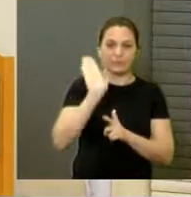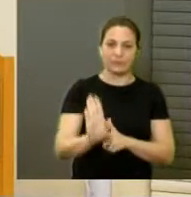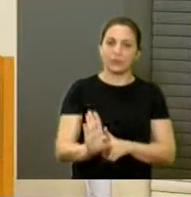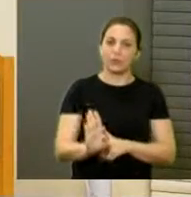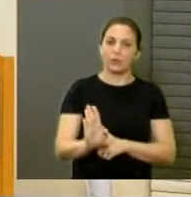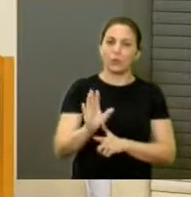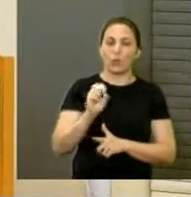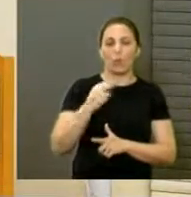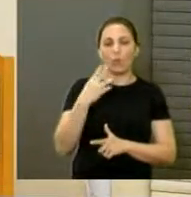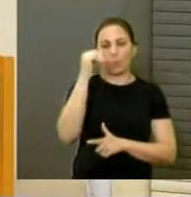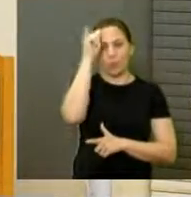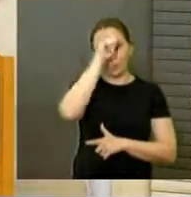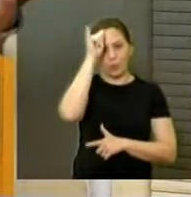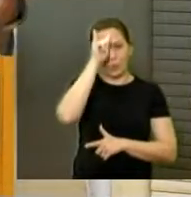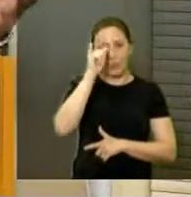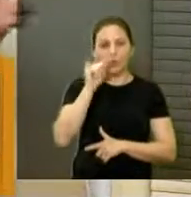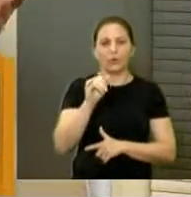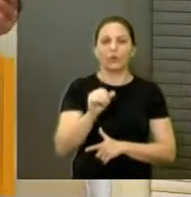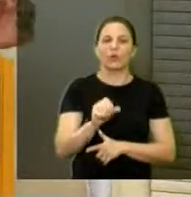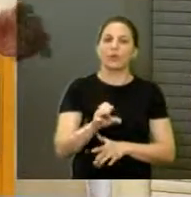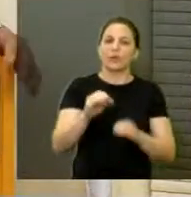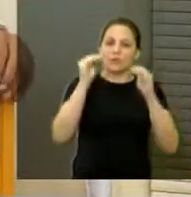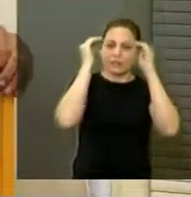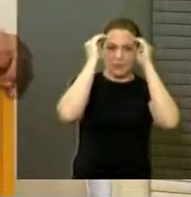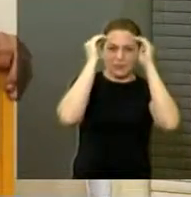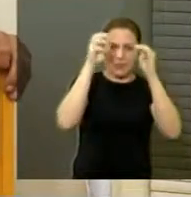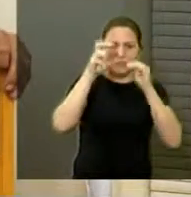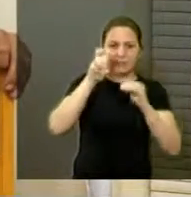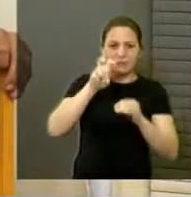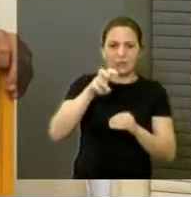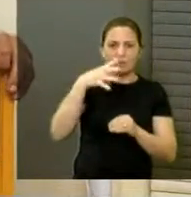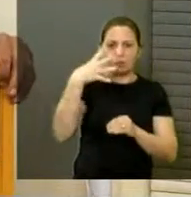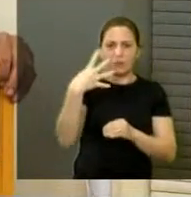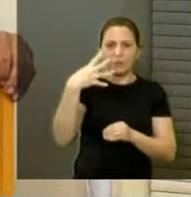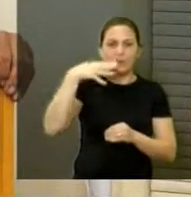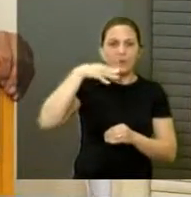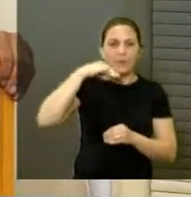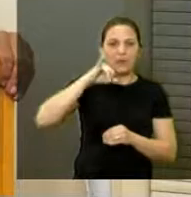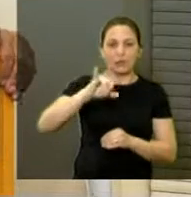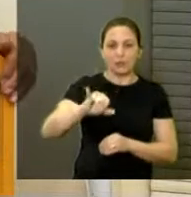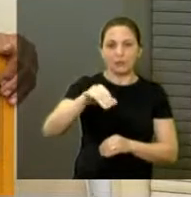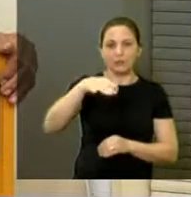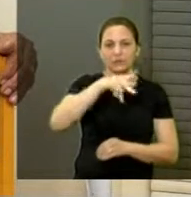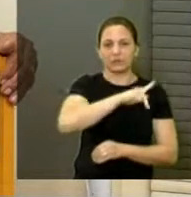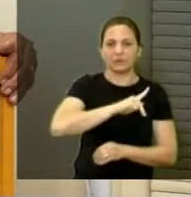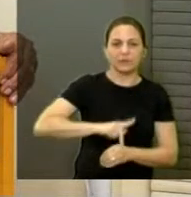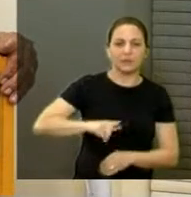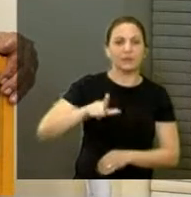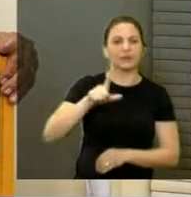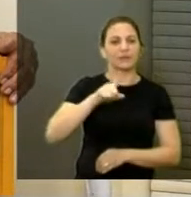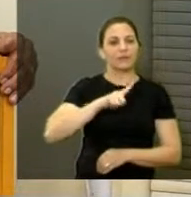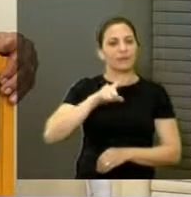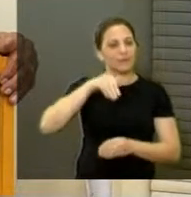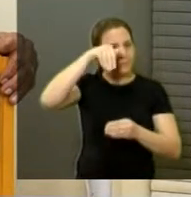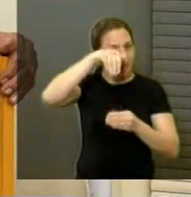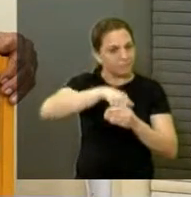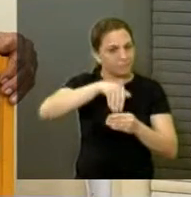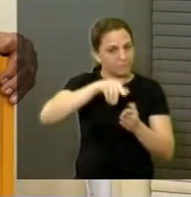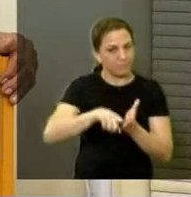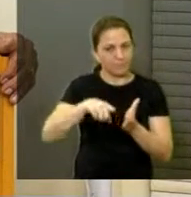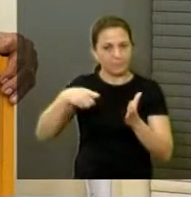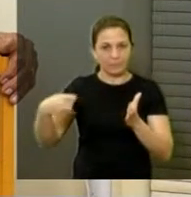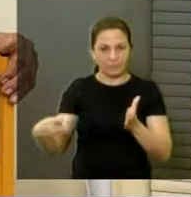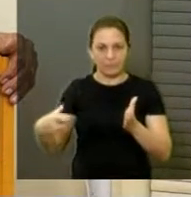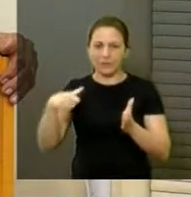Porque tem que respeitar os 54 milhões de votos que a presidente teve. Mas ela teve